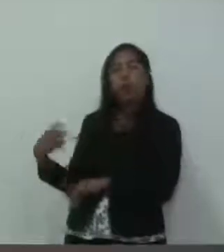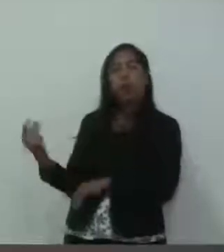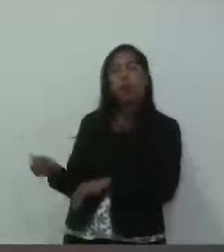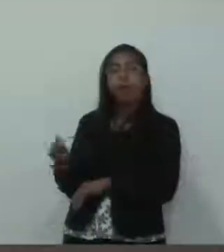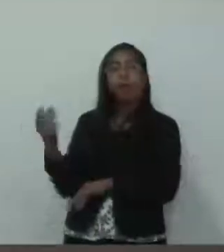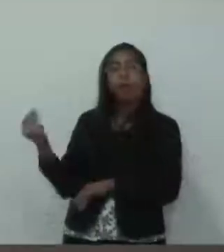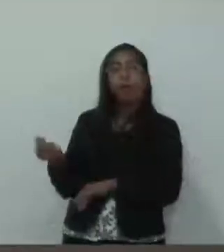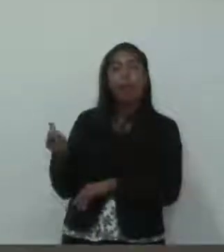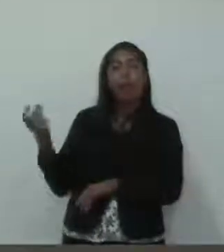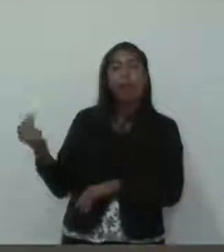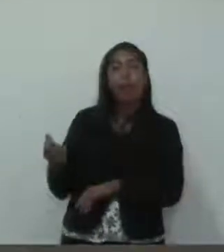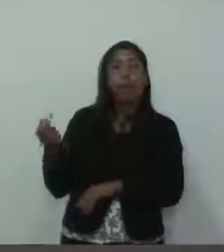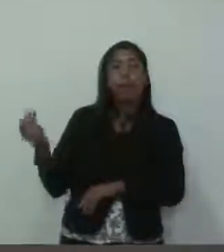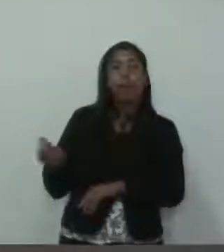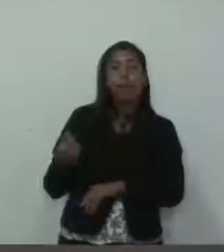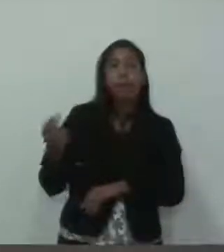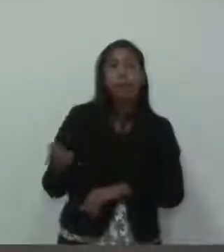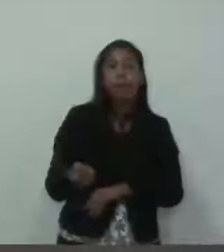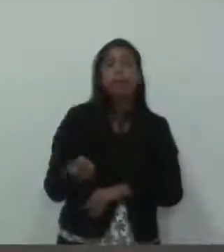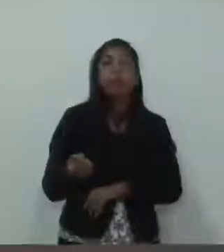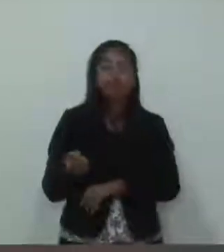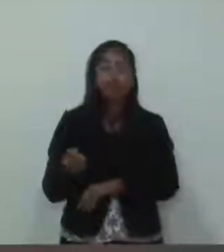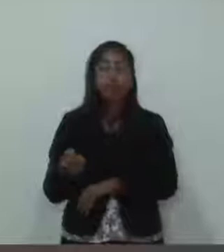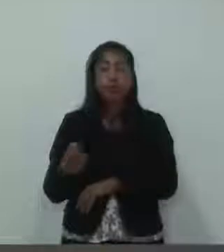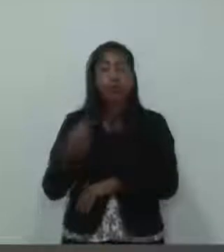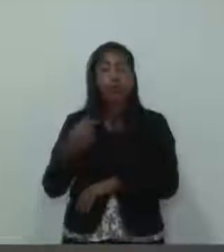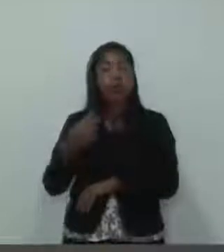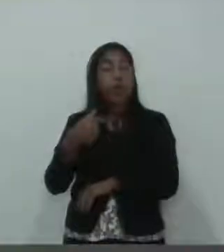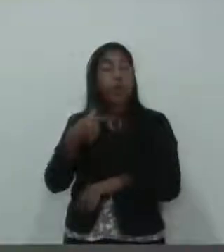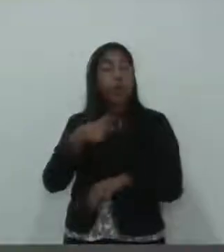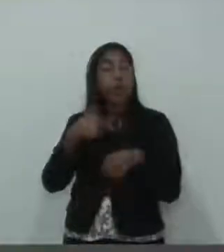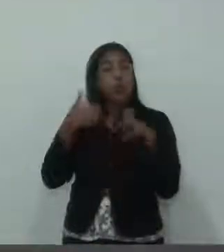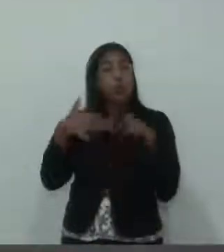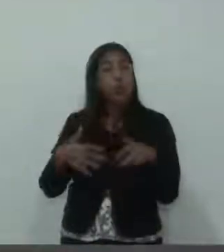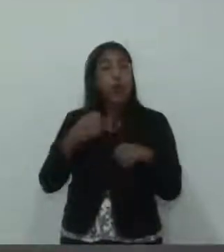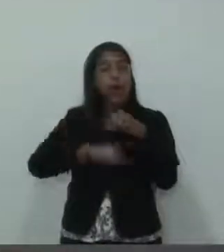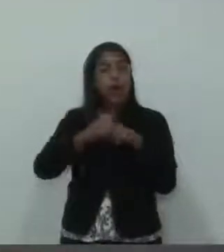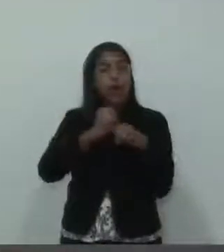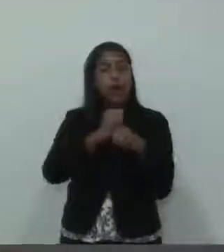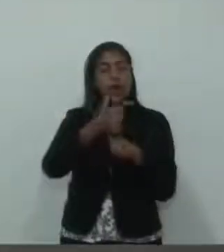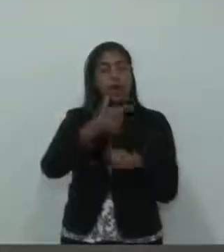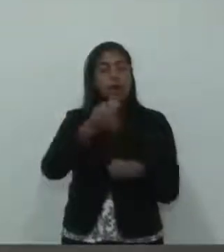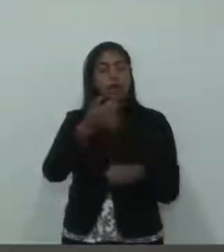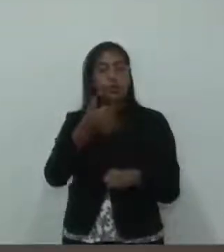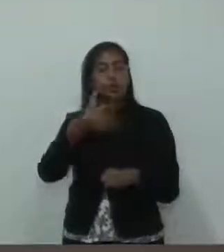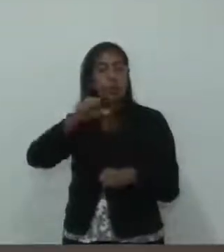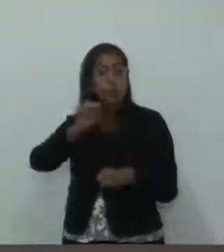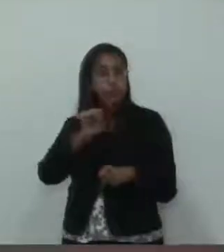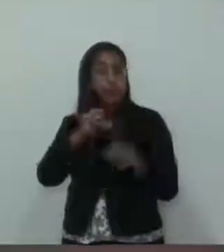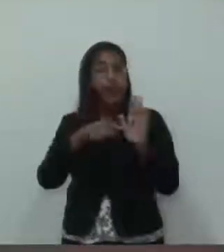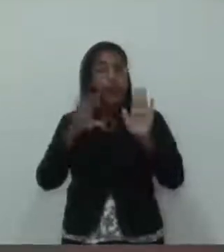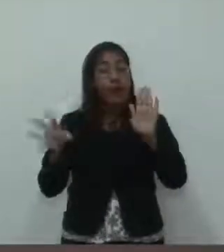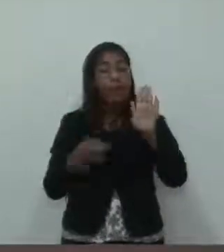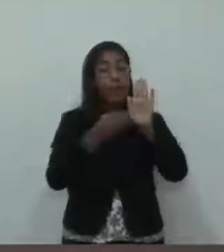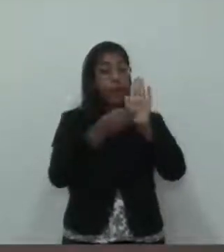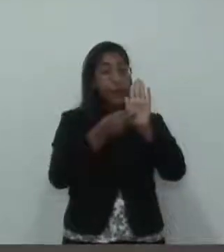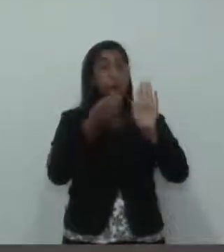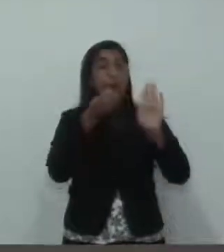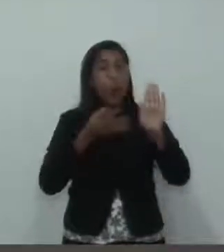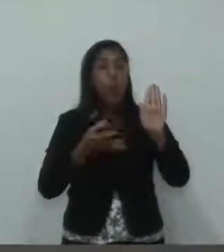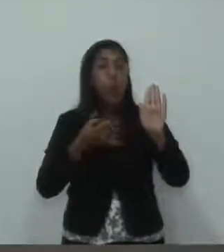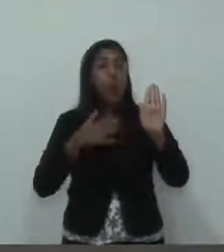tenho orgulho de dizer que essa casa, no ano passado, aprovou uma emenda positiva. E tenho orgulho de dizer que foi uma emenda positiva